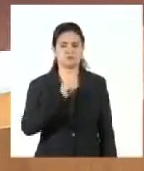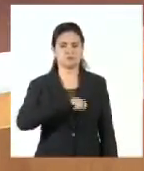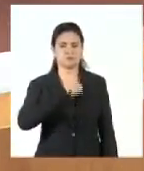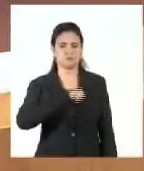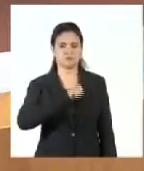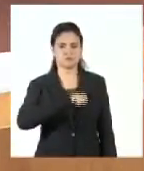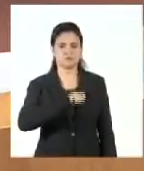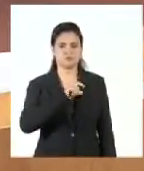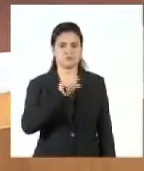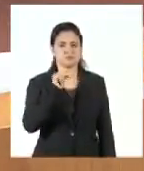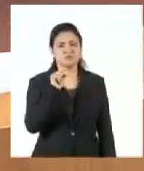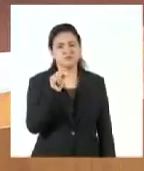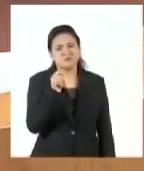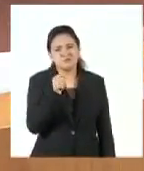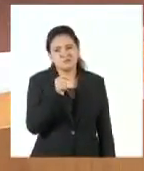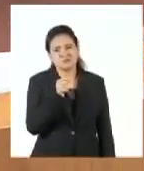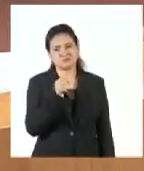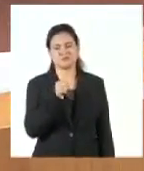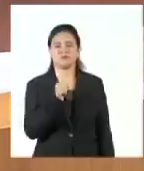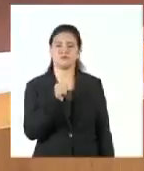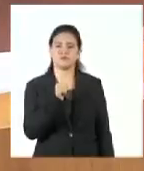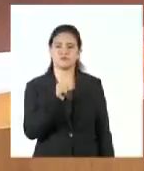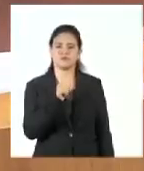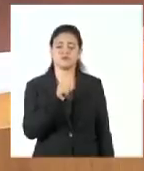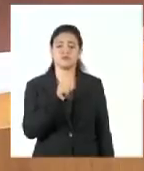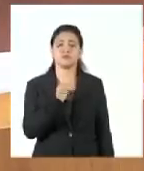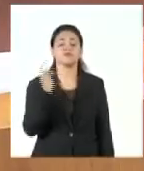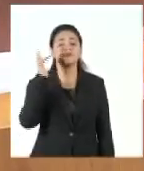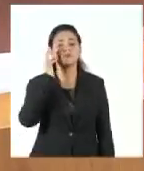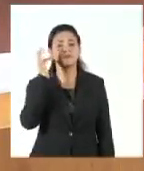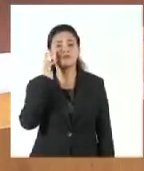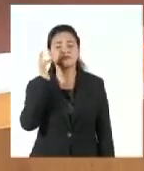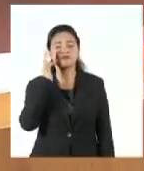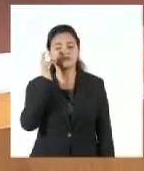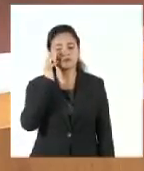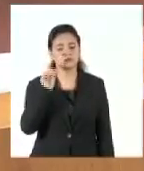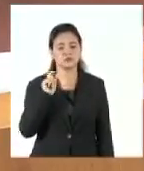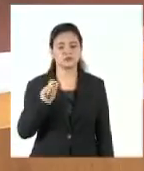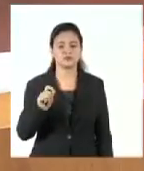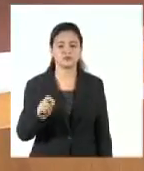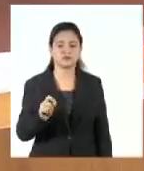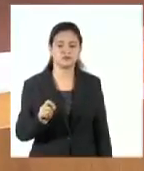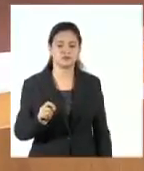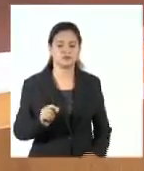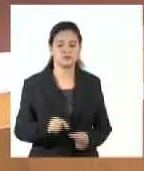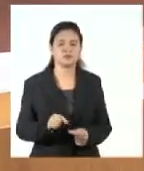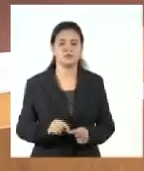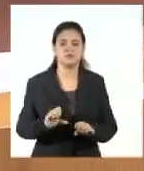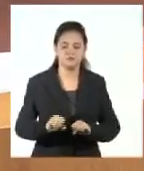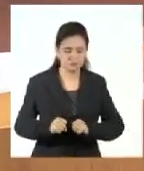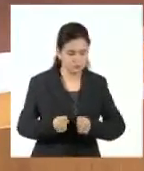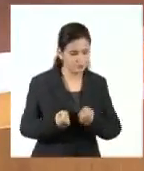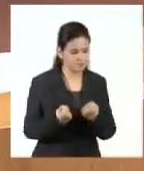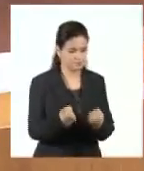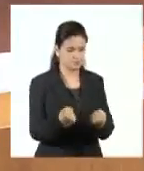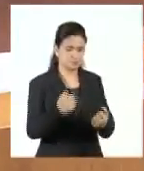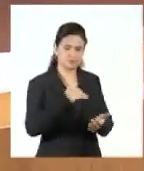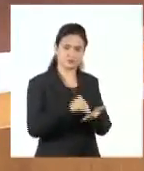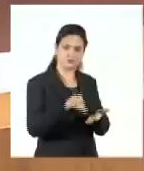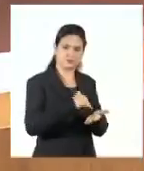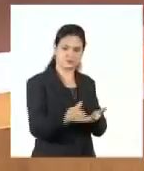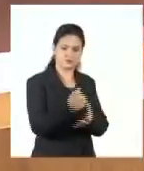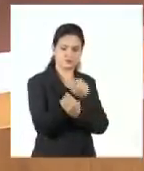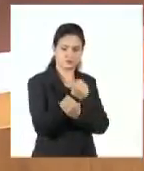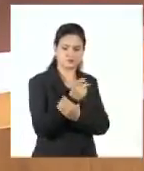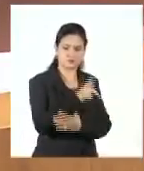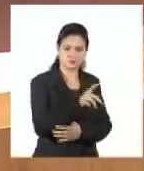militares. Foi ele quem direcionou todo o esforço da Secretaria de Segurança Pública